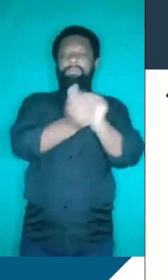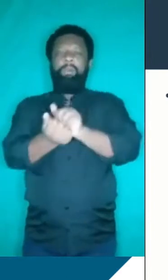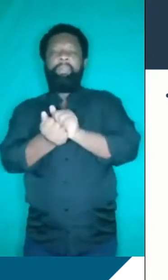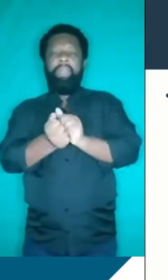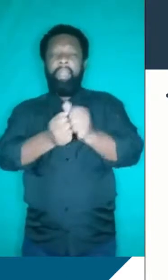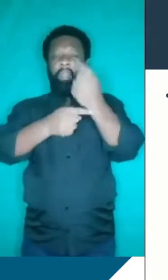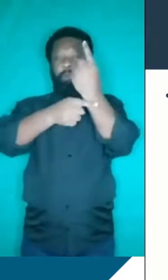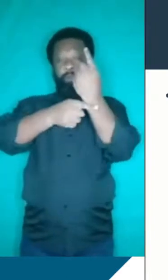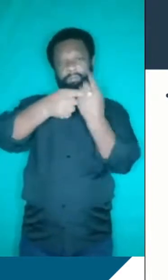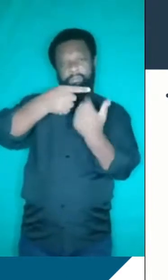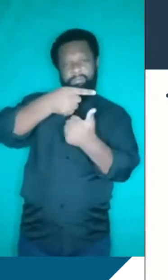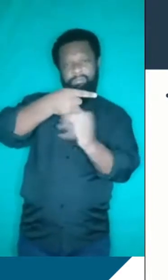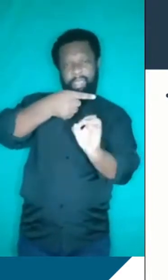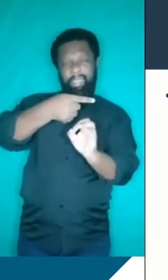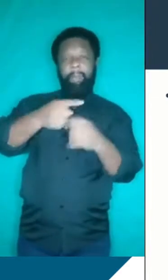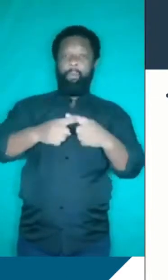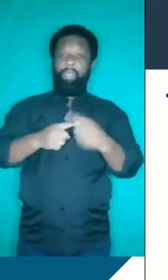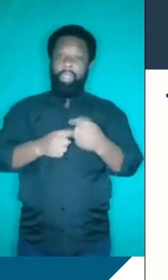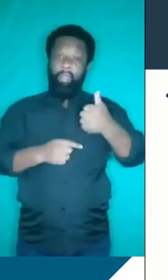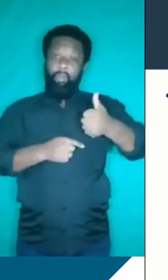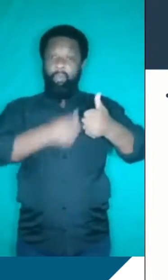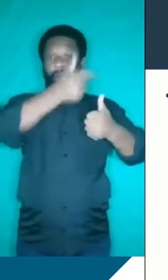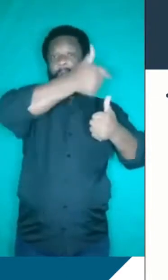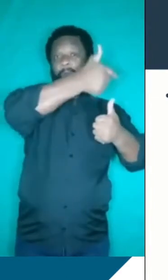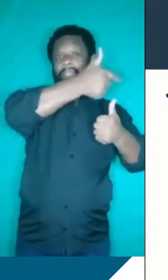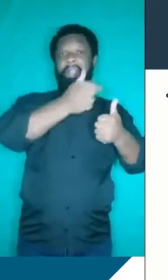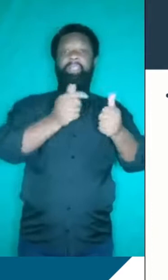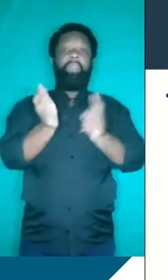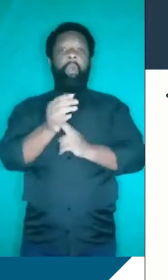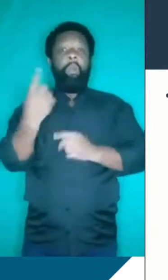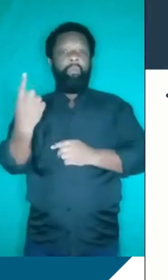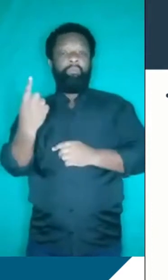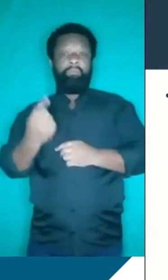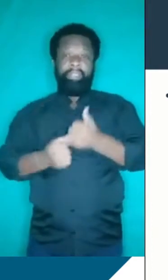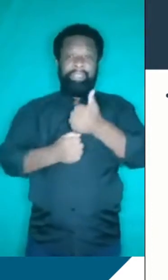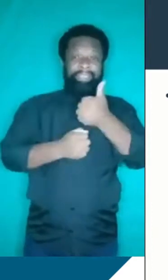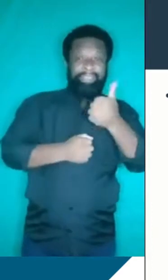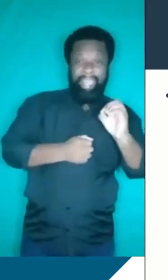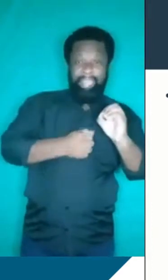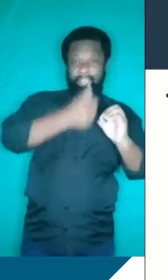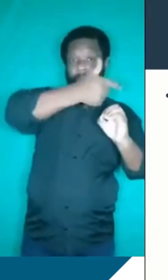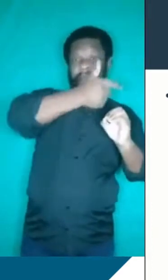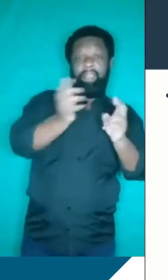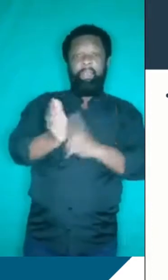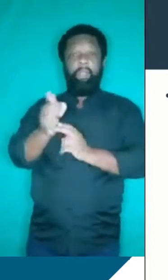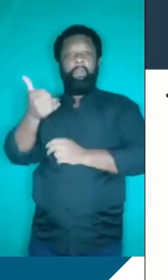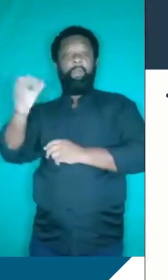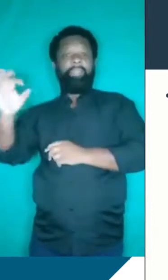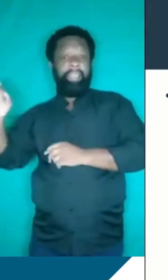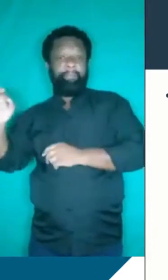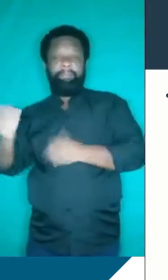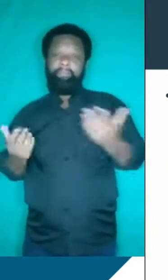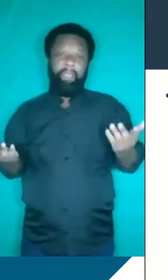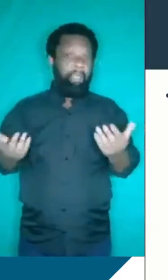conta. Porque 1 ao quadrado é 1 e 10 ao quadrado é 100. Então vai ficar 200 vezes 1 sobre 100 é